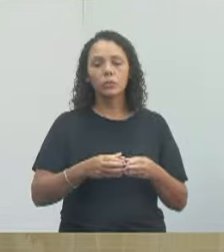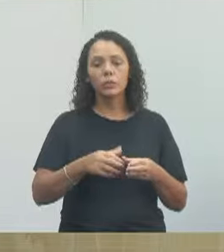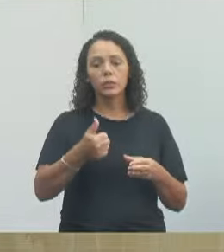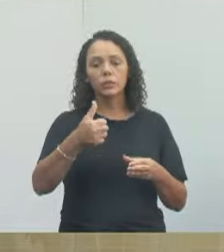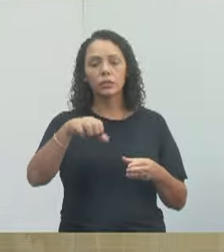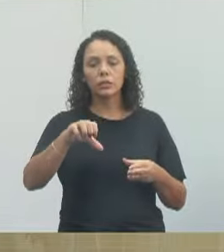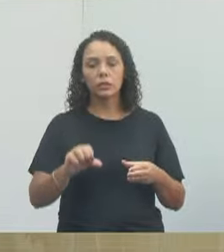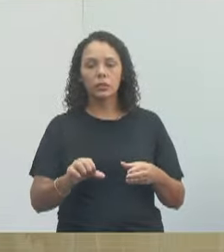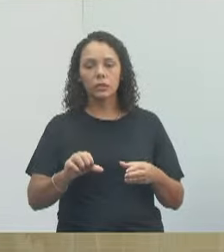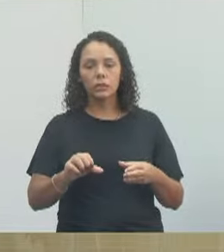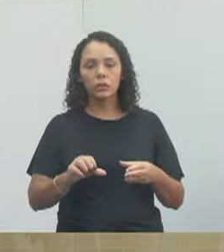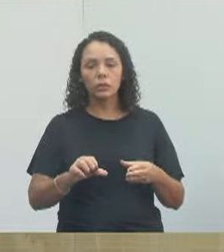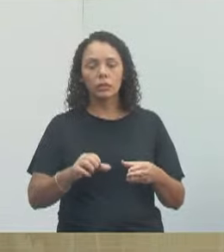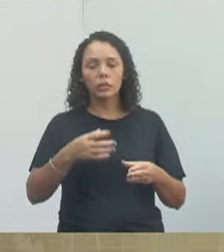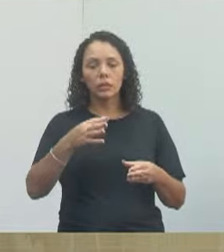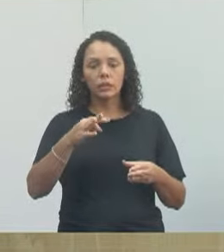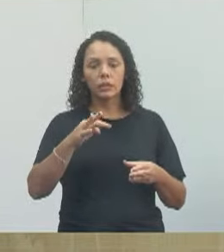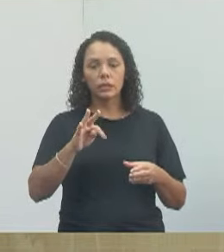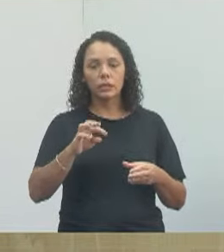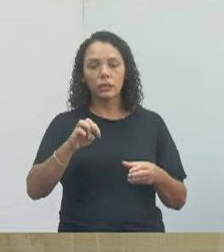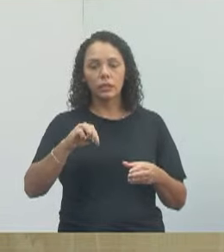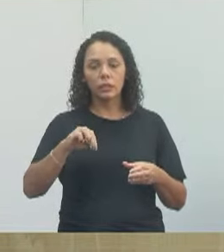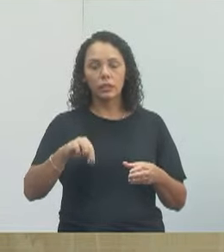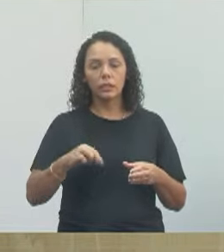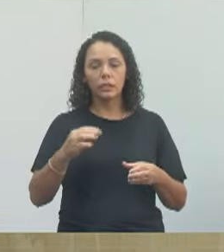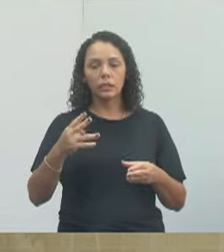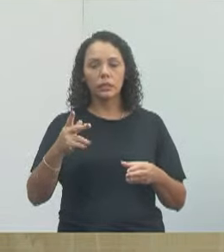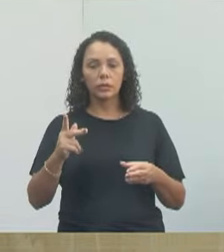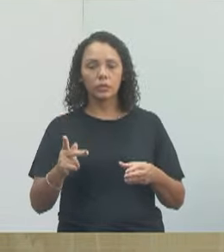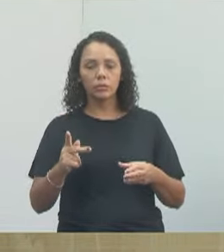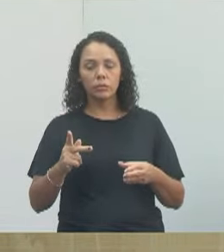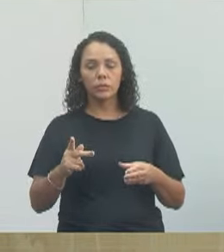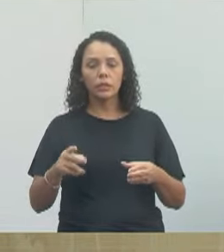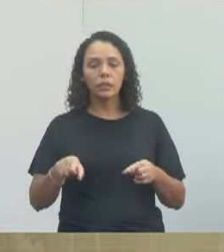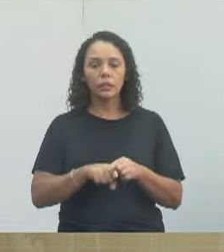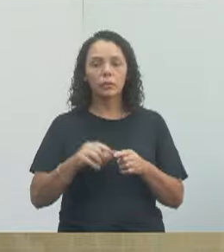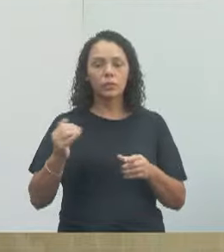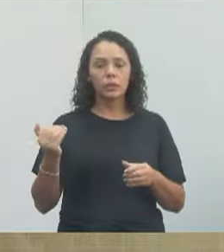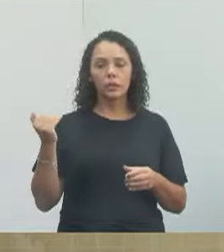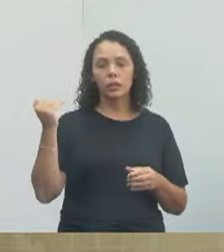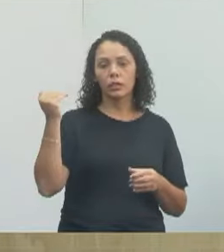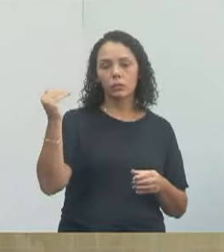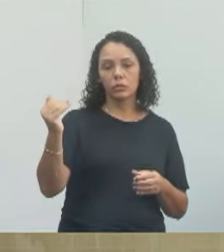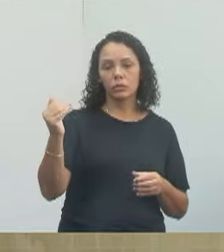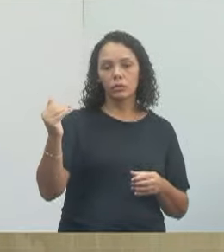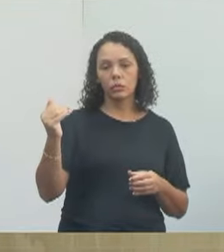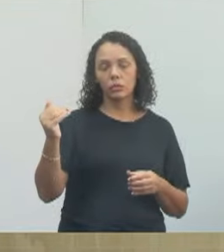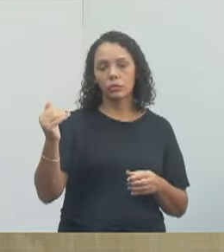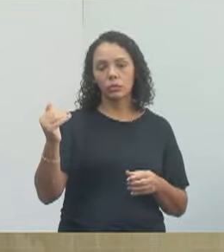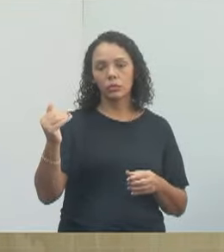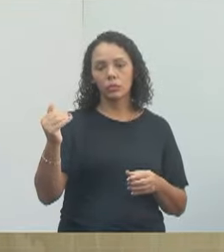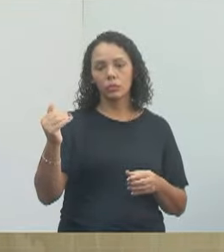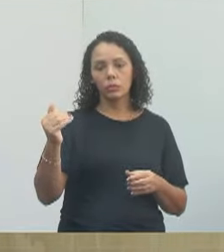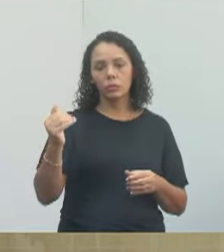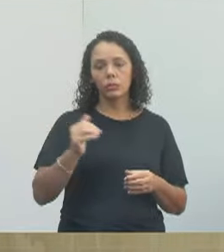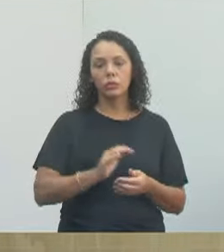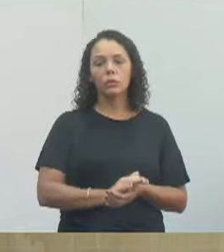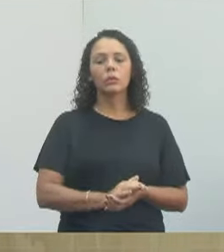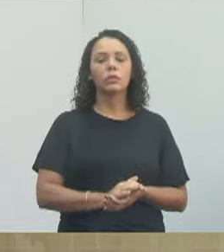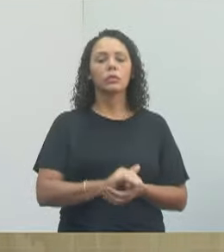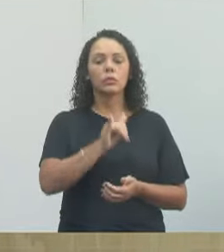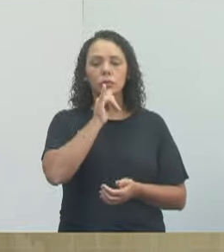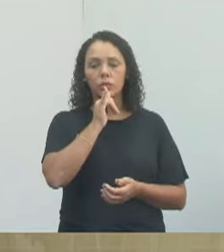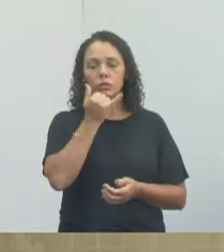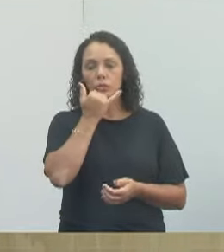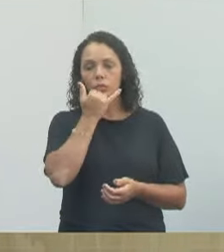sub-19 tmb estadual e na categoria adulto absoluto aliás categoria absoluto a